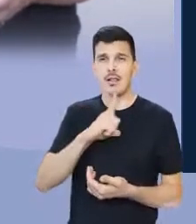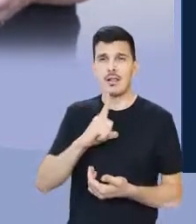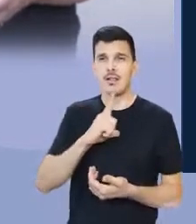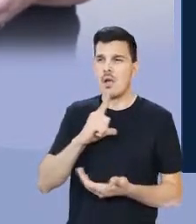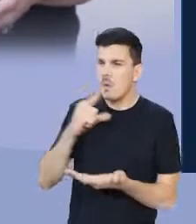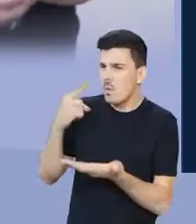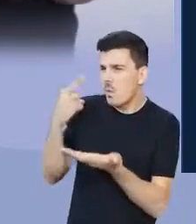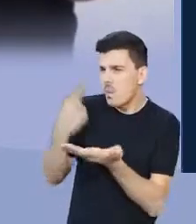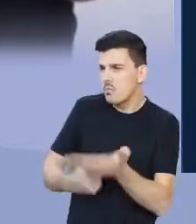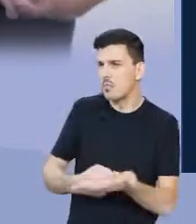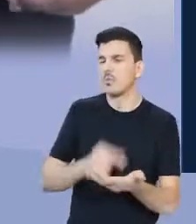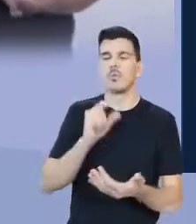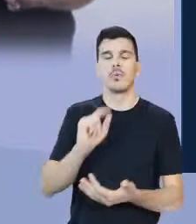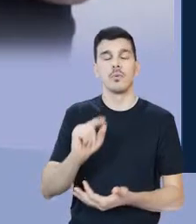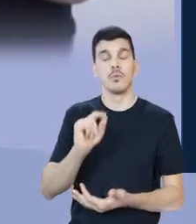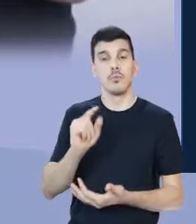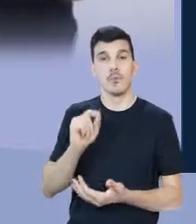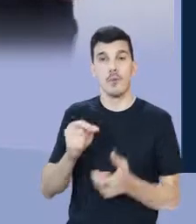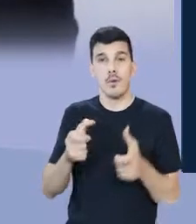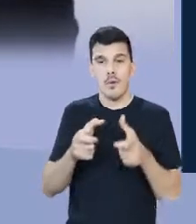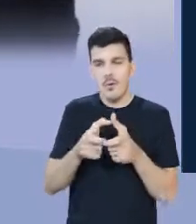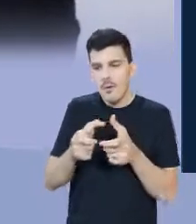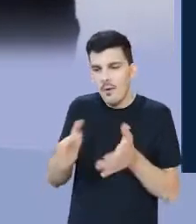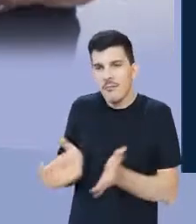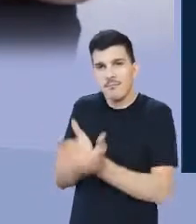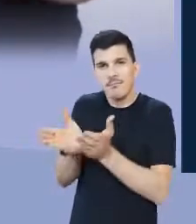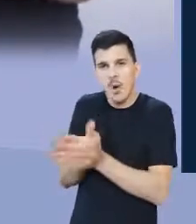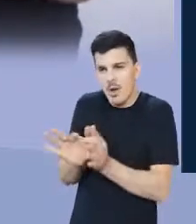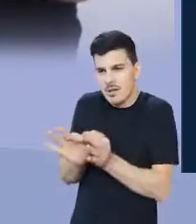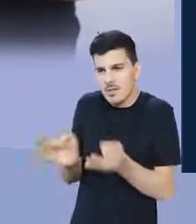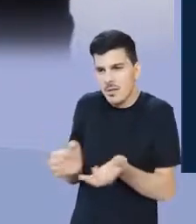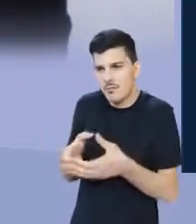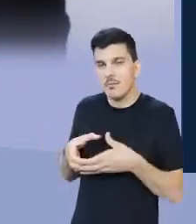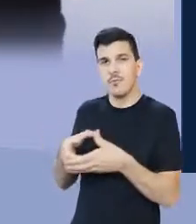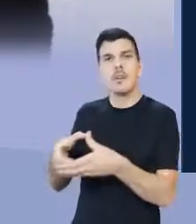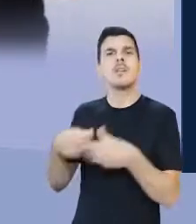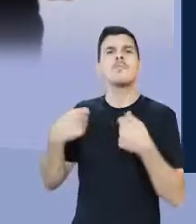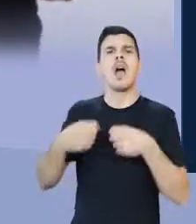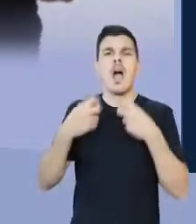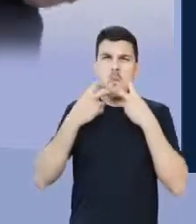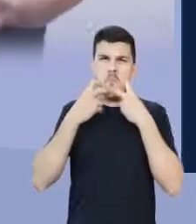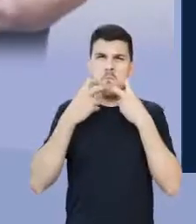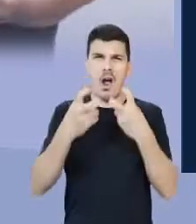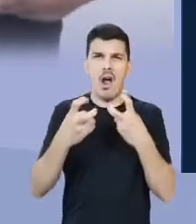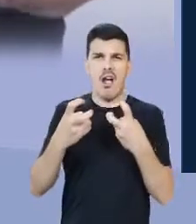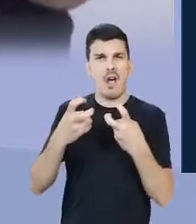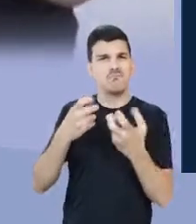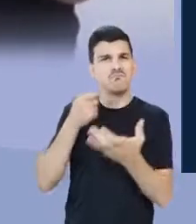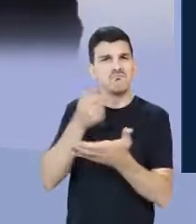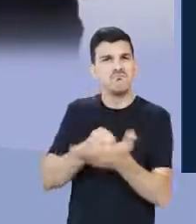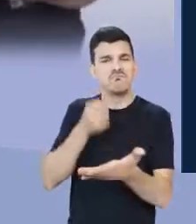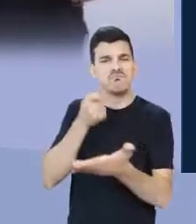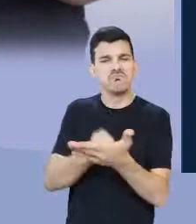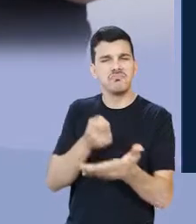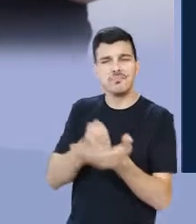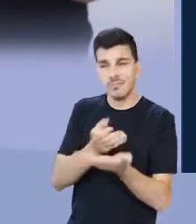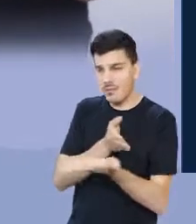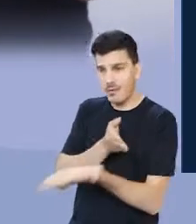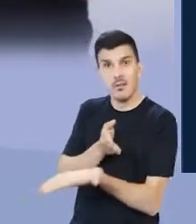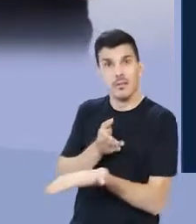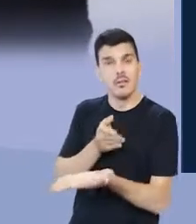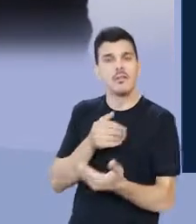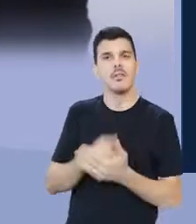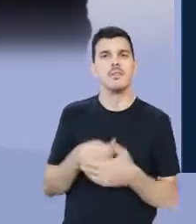tem compromisso com a minoria. Ele precisa gritar por essas